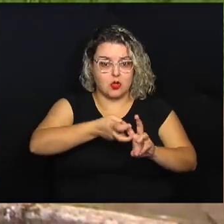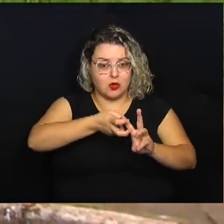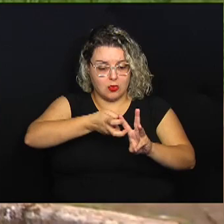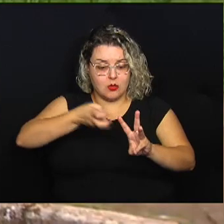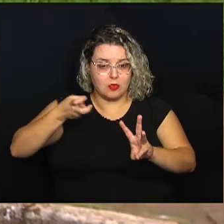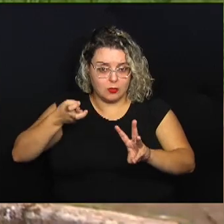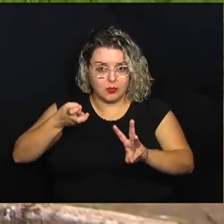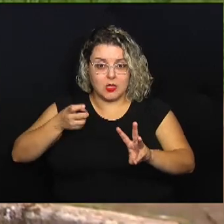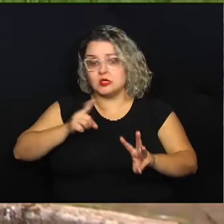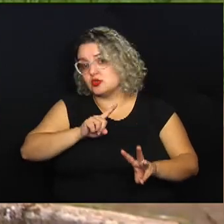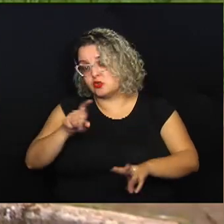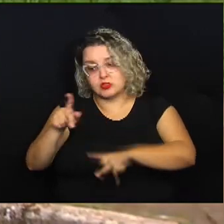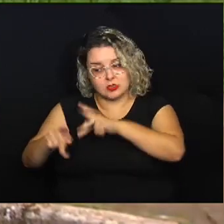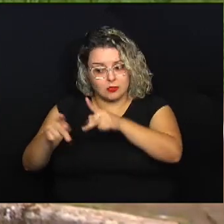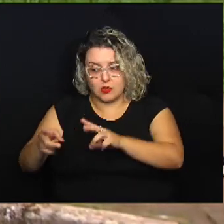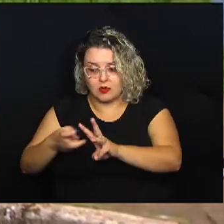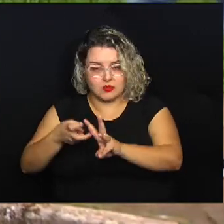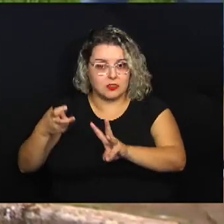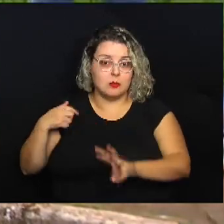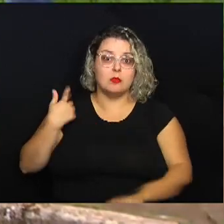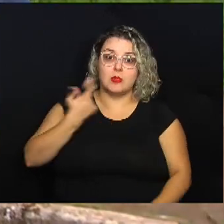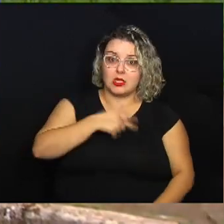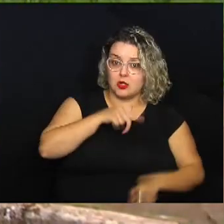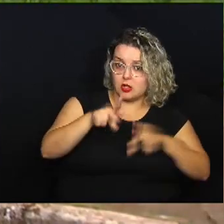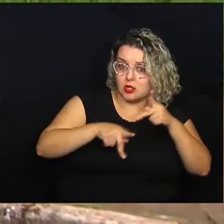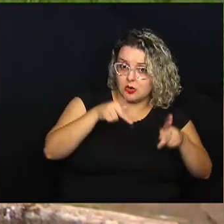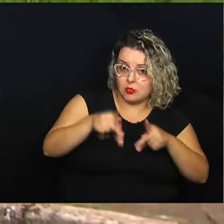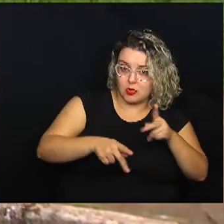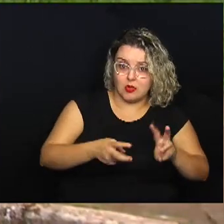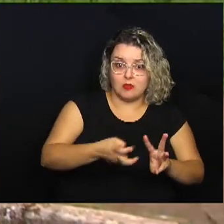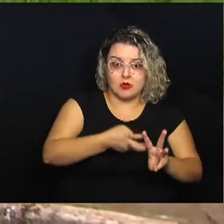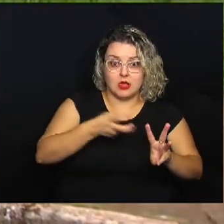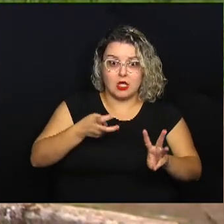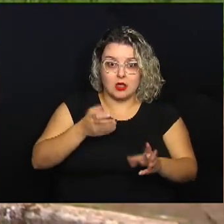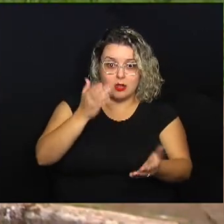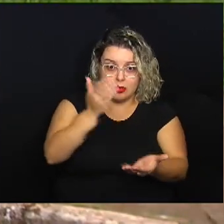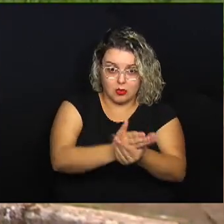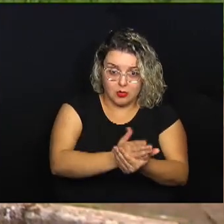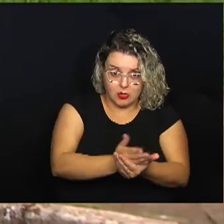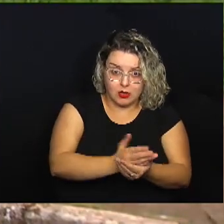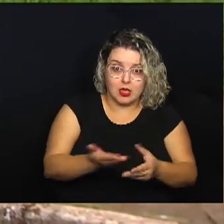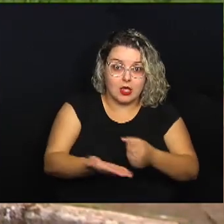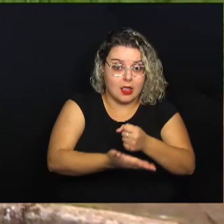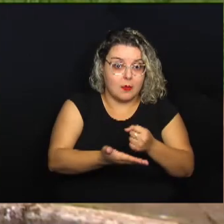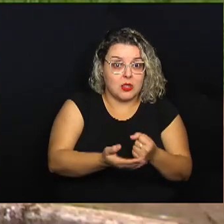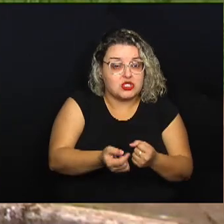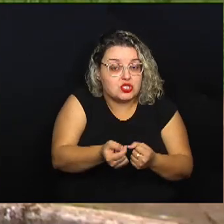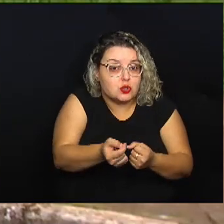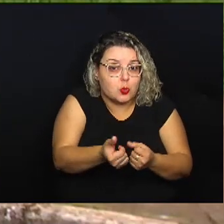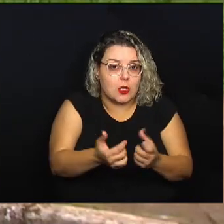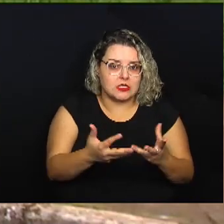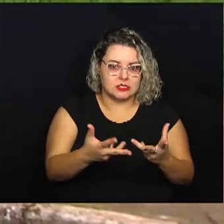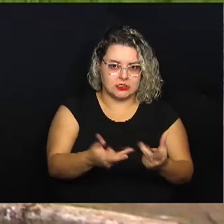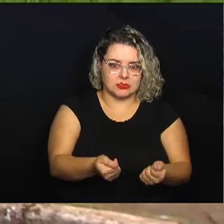indígenas também, né? Para nós, povos indígenas, a mandioca é a base de tudo praticamente, né? A parte de mingau,